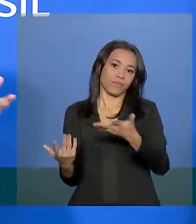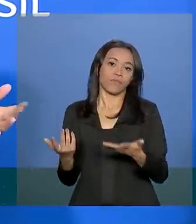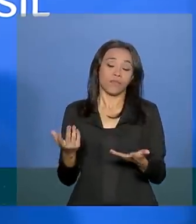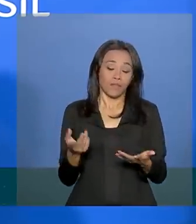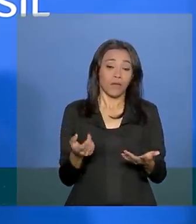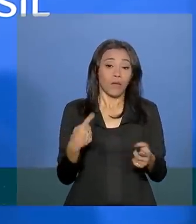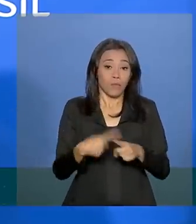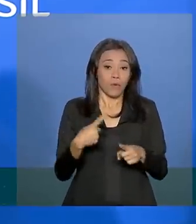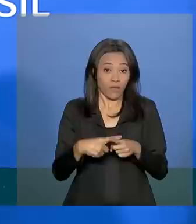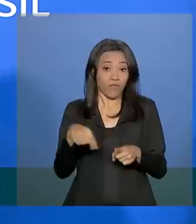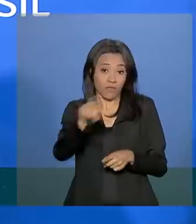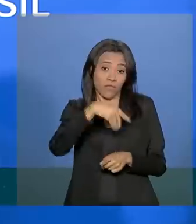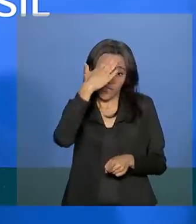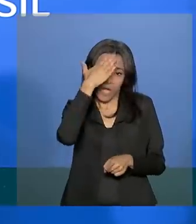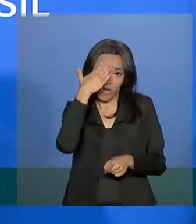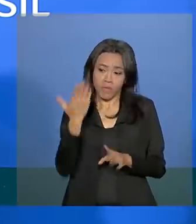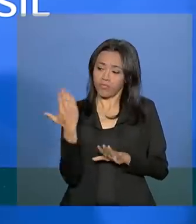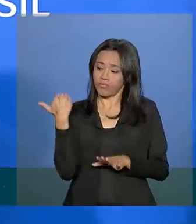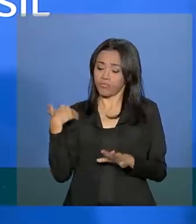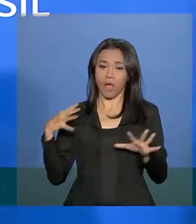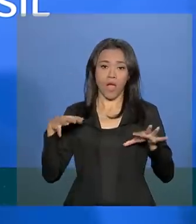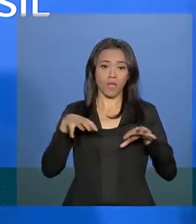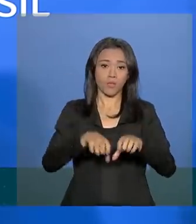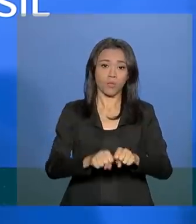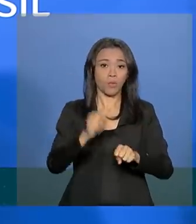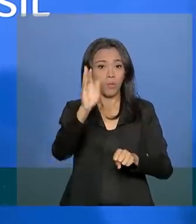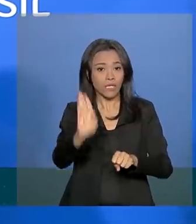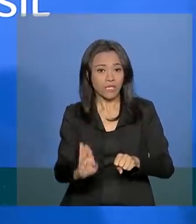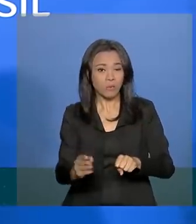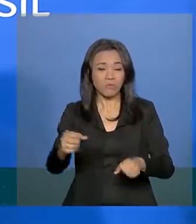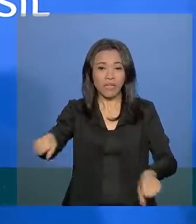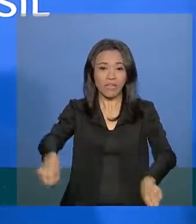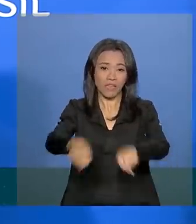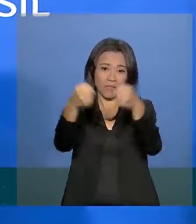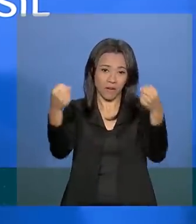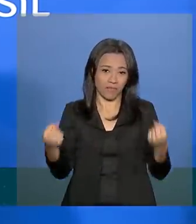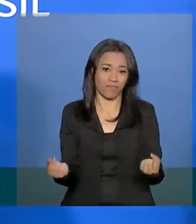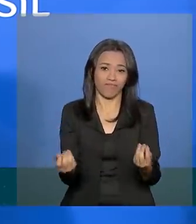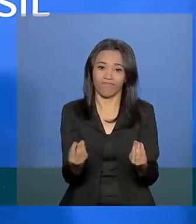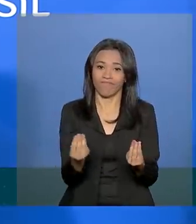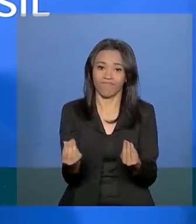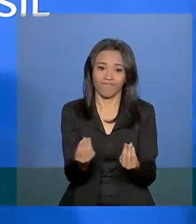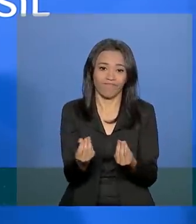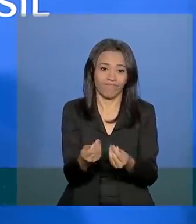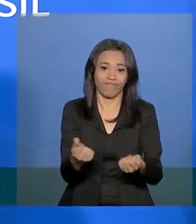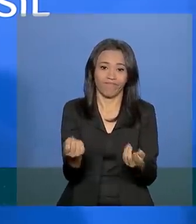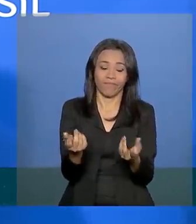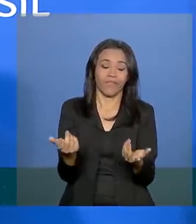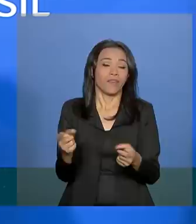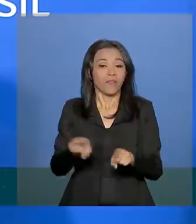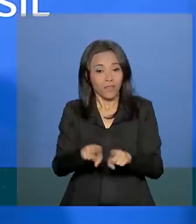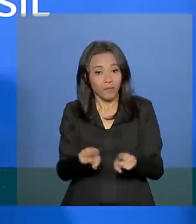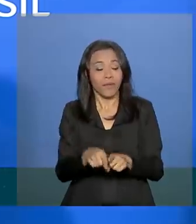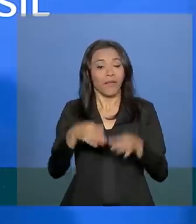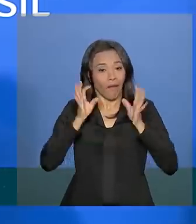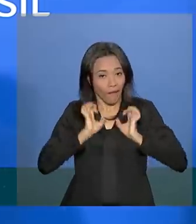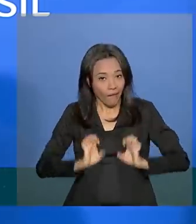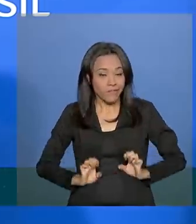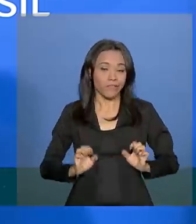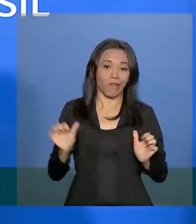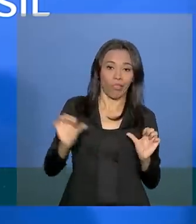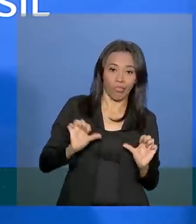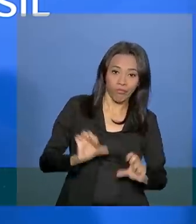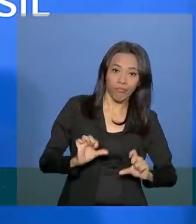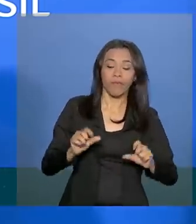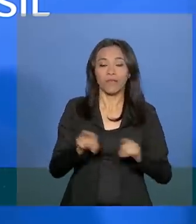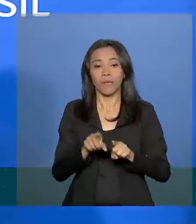nós pegamos sabe disso o brasil quebrado economicamente sem falar na questão ética e moral que também buscamos solução